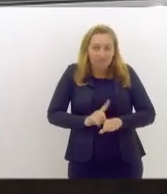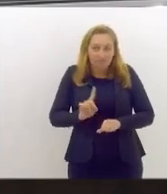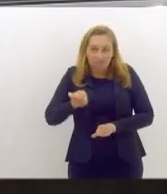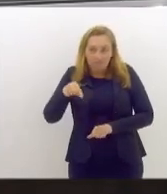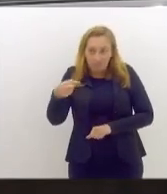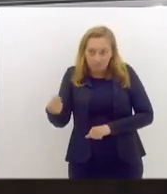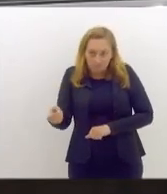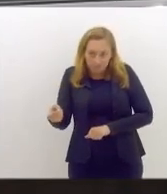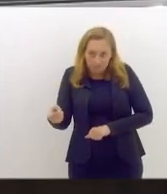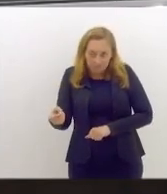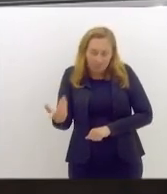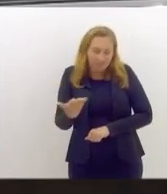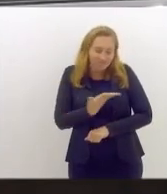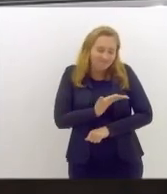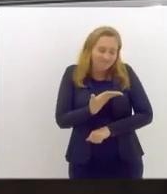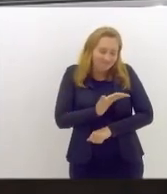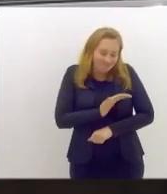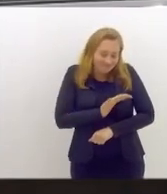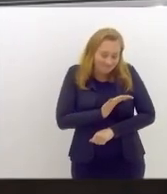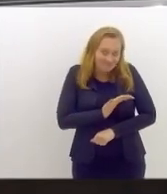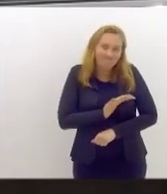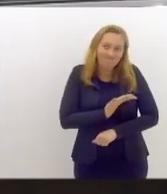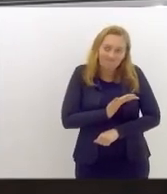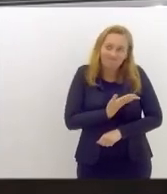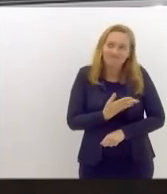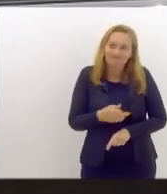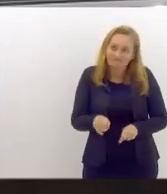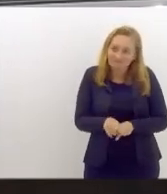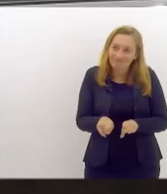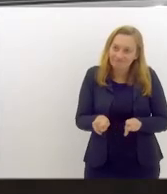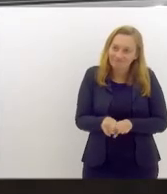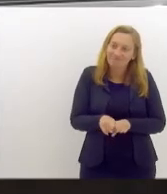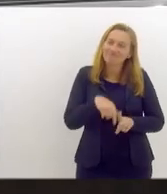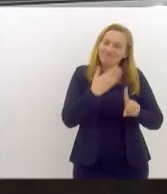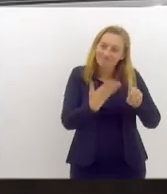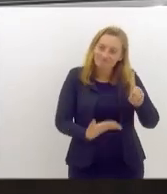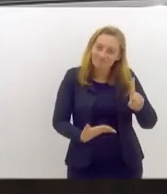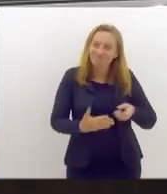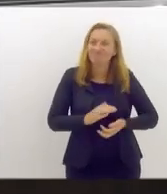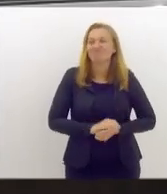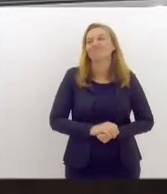outros colegas excelentes colegas também são homenageados